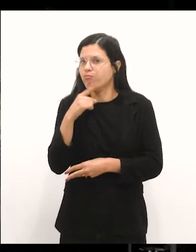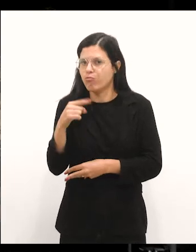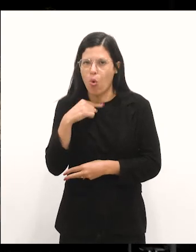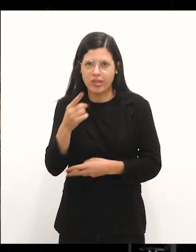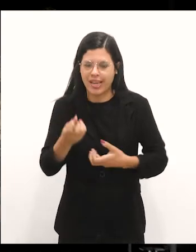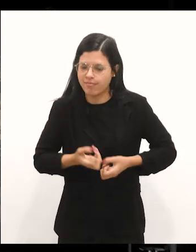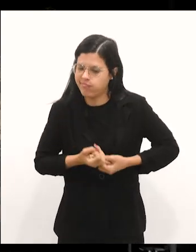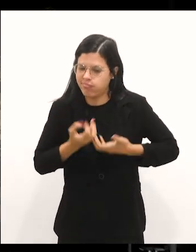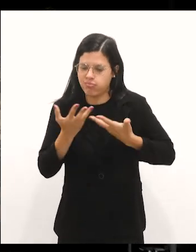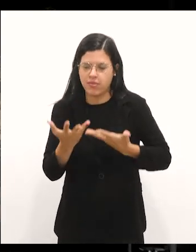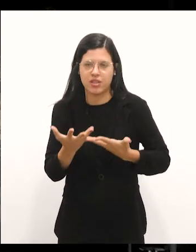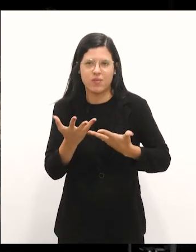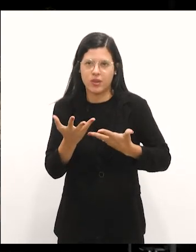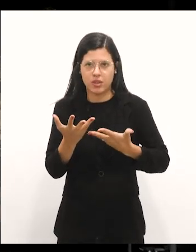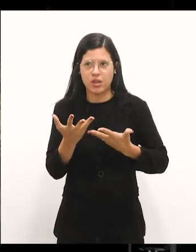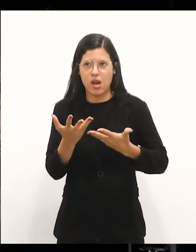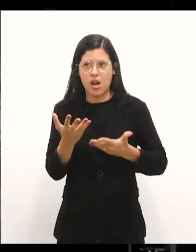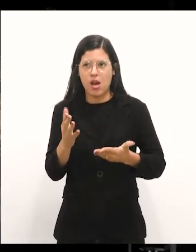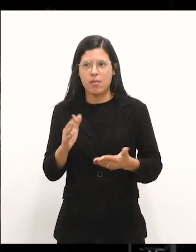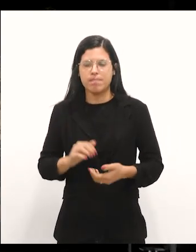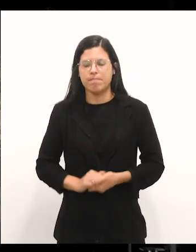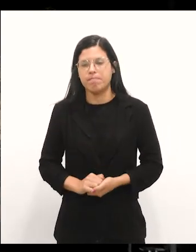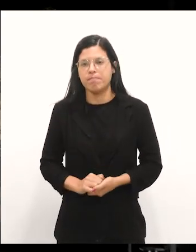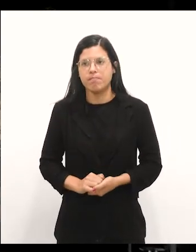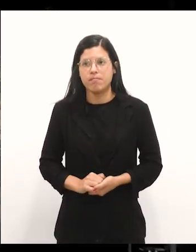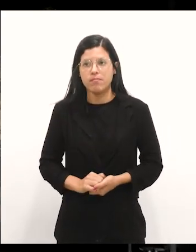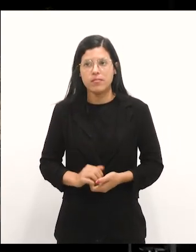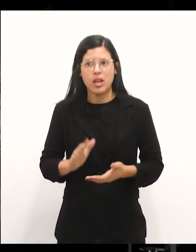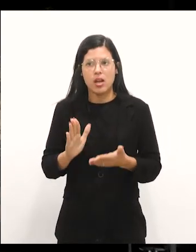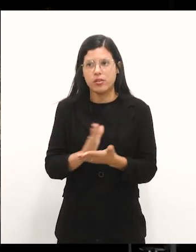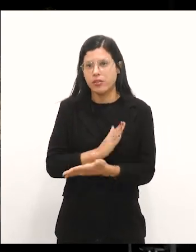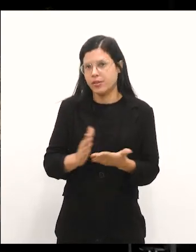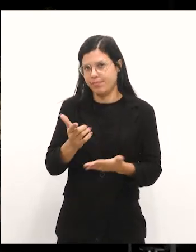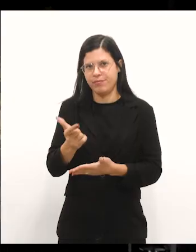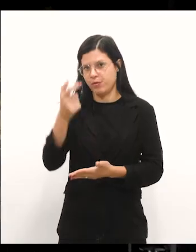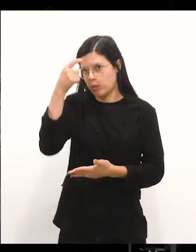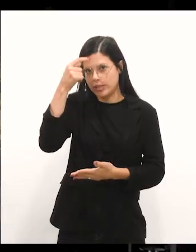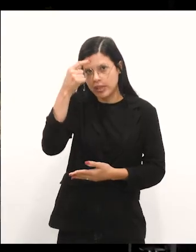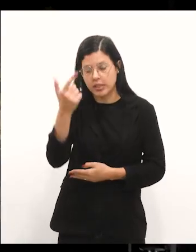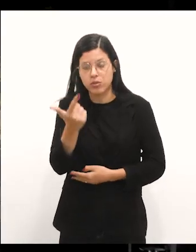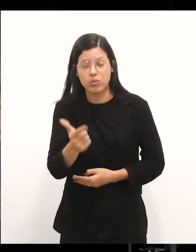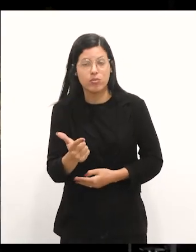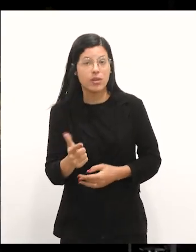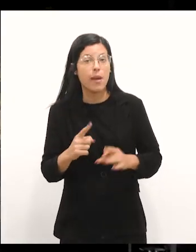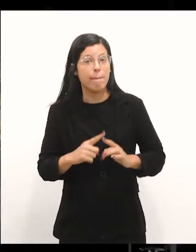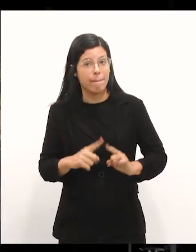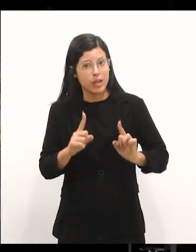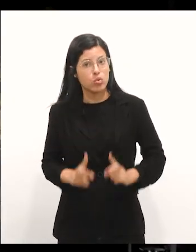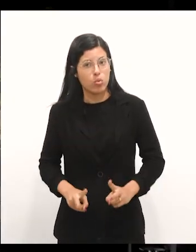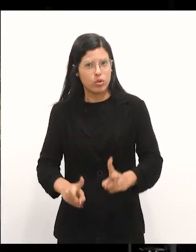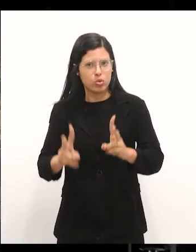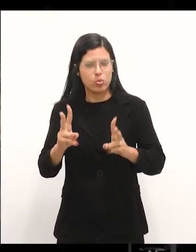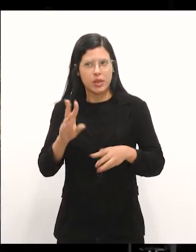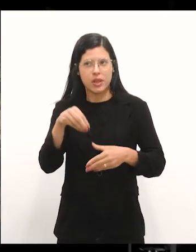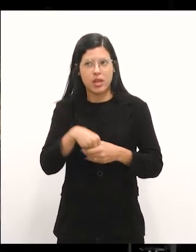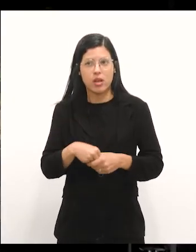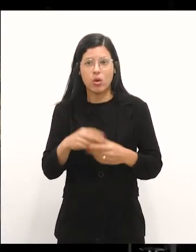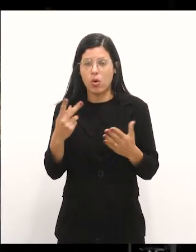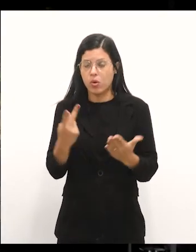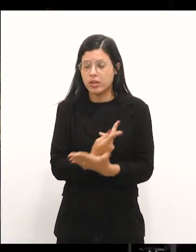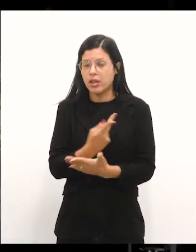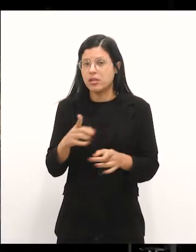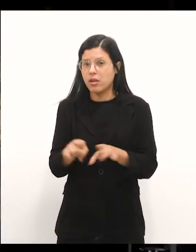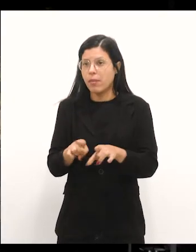manifestar. Nem sempre isso é algo assim consciente, vivo, mas ele está ali. Isso acontece igualmente com